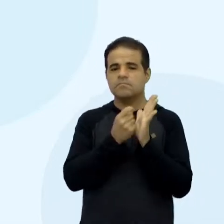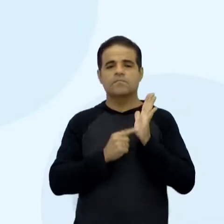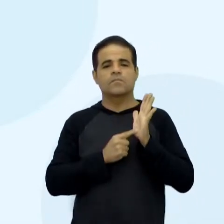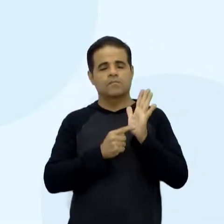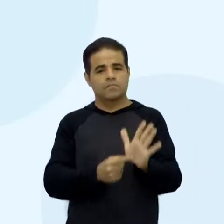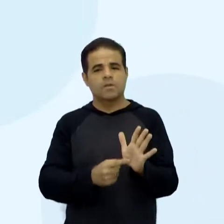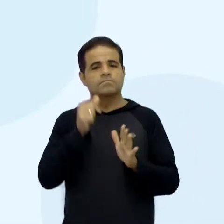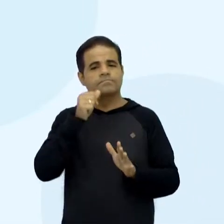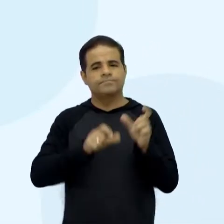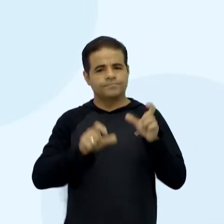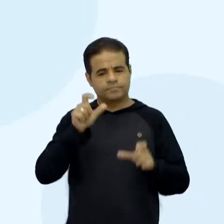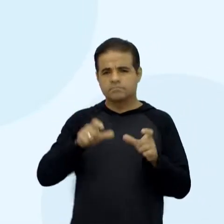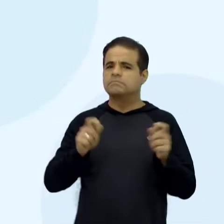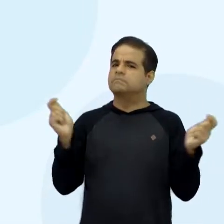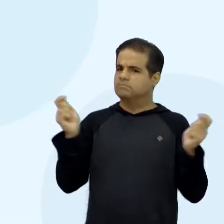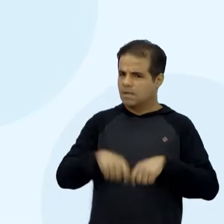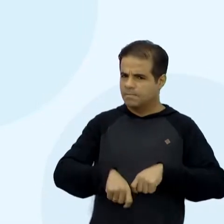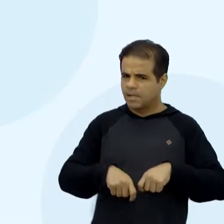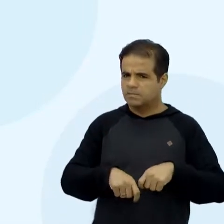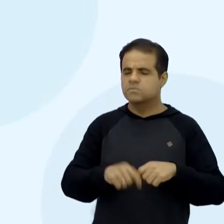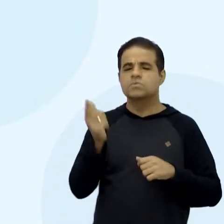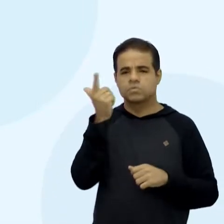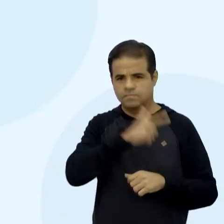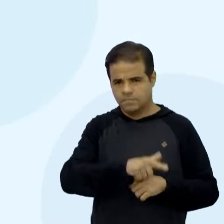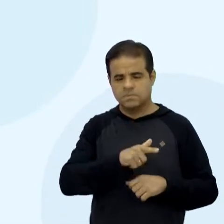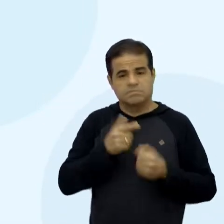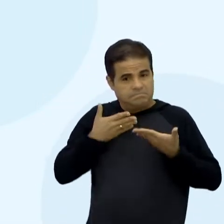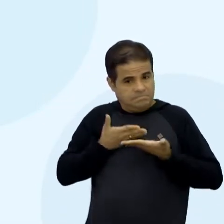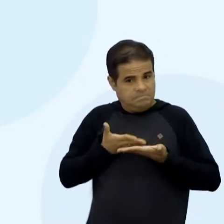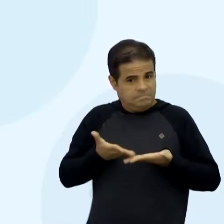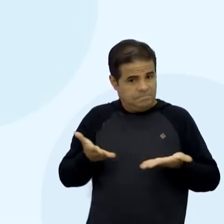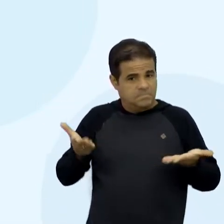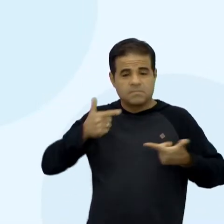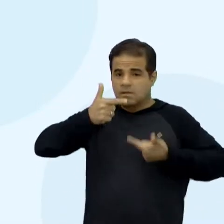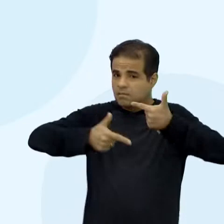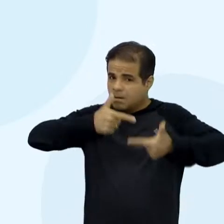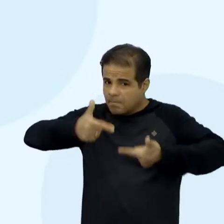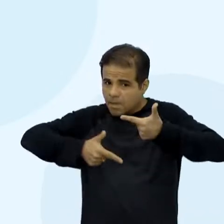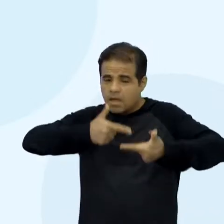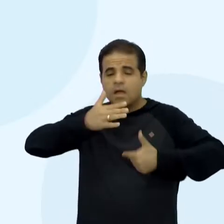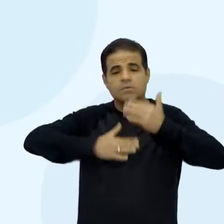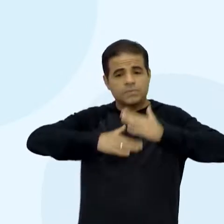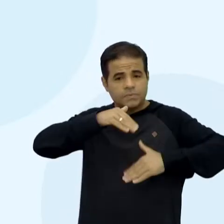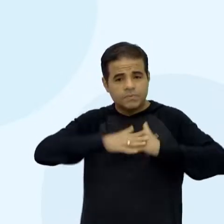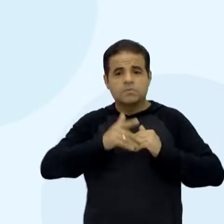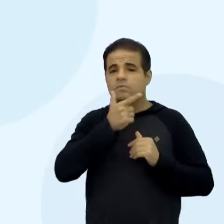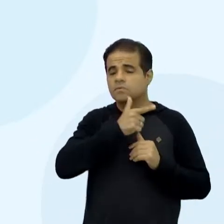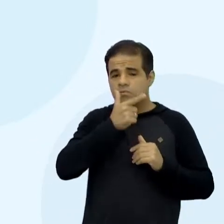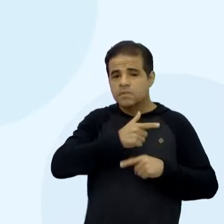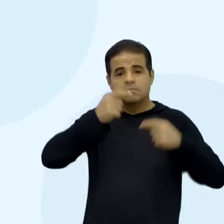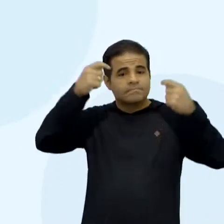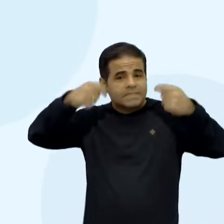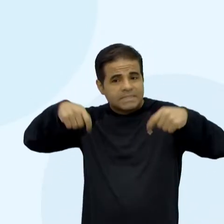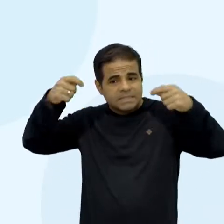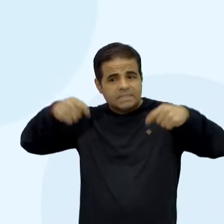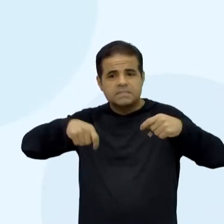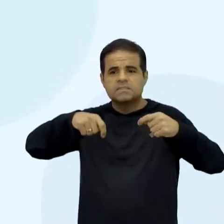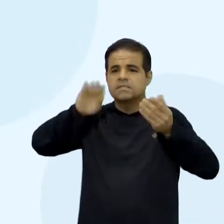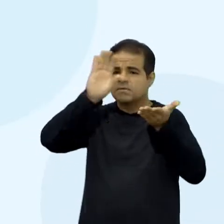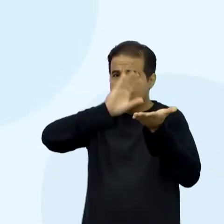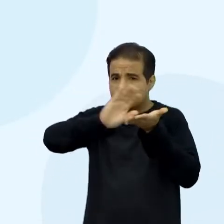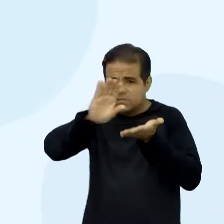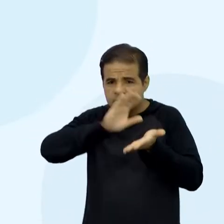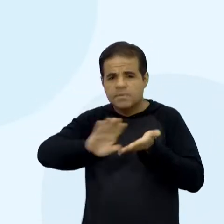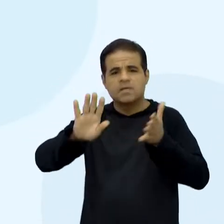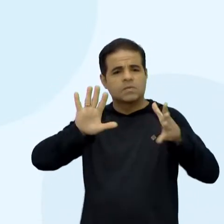que as mulheres são muito capazes, que elas estão fazendo um trabalho árduo, mas que precisam de investimentos,